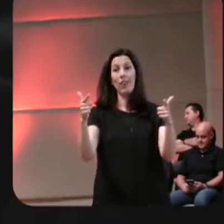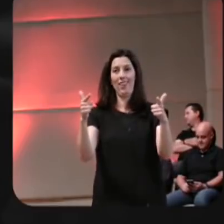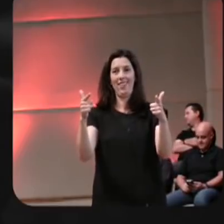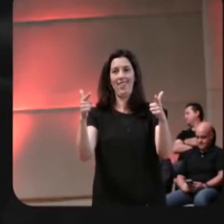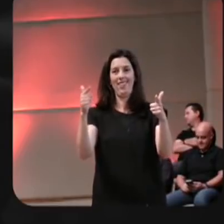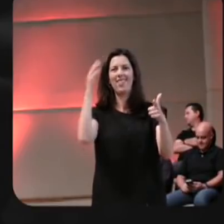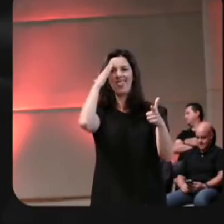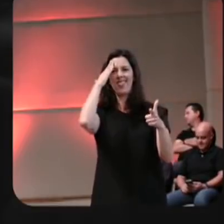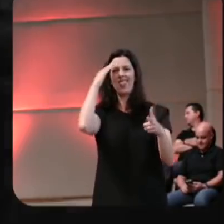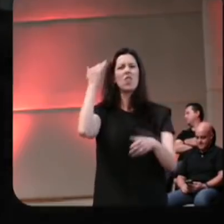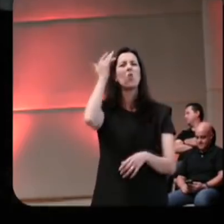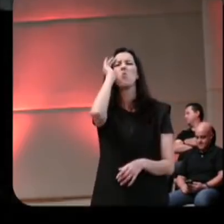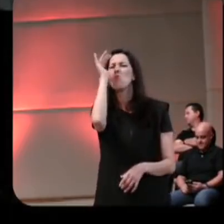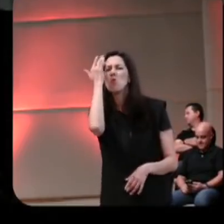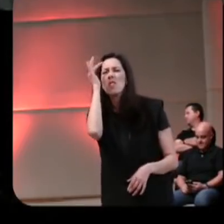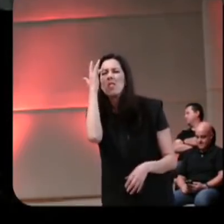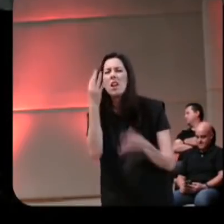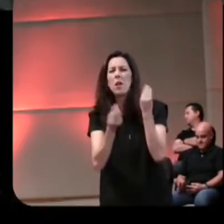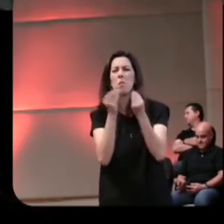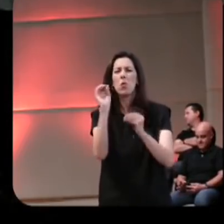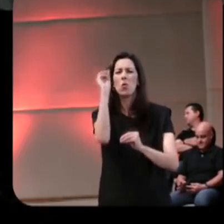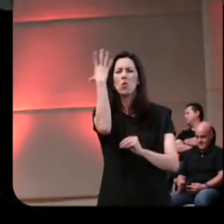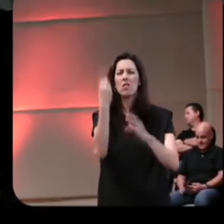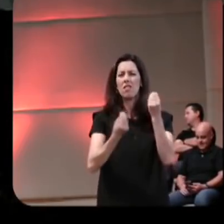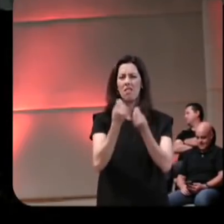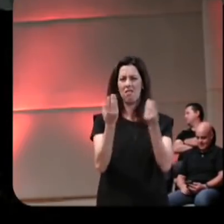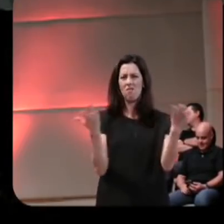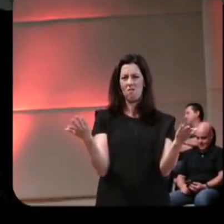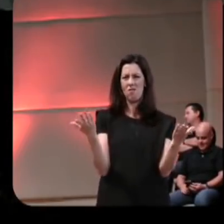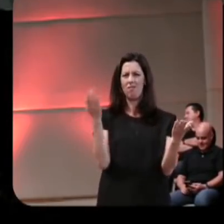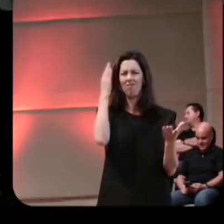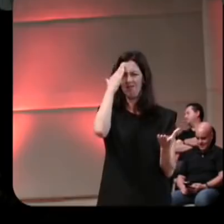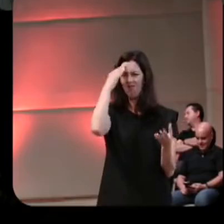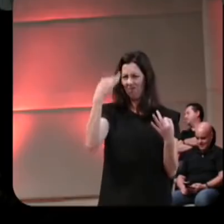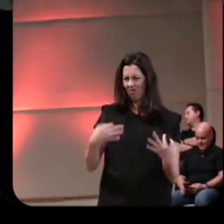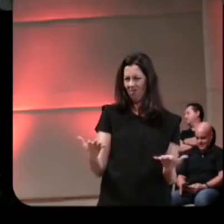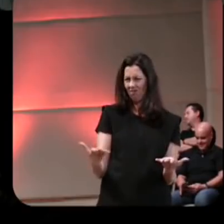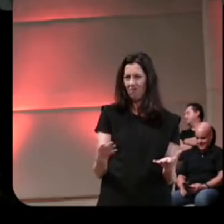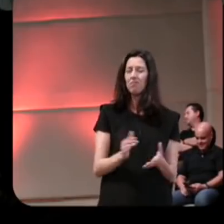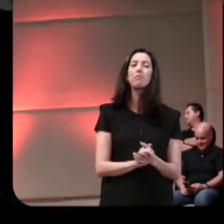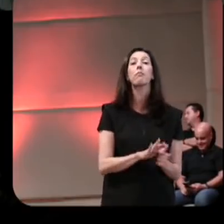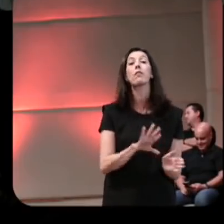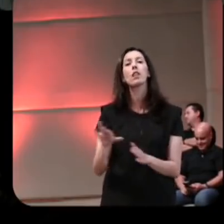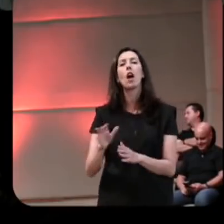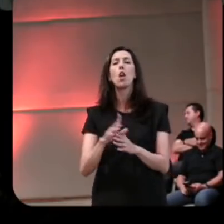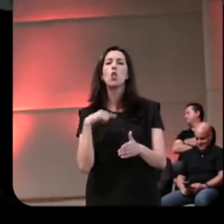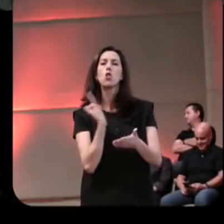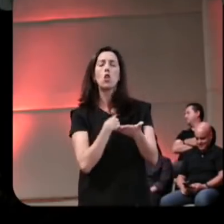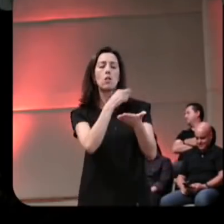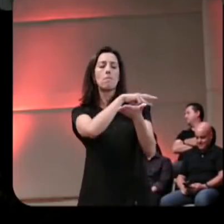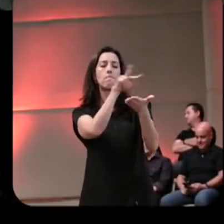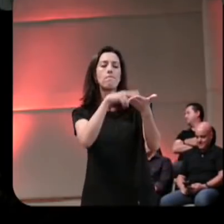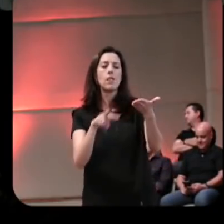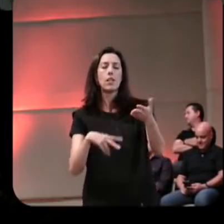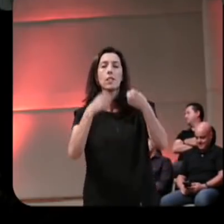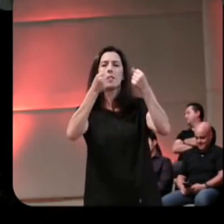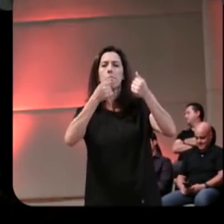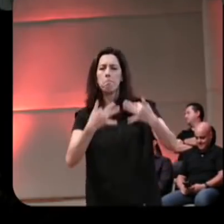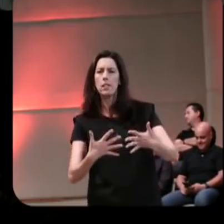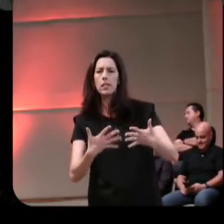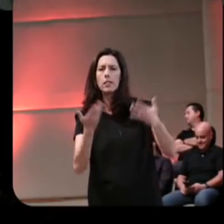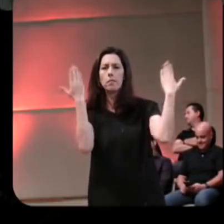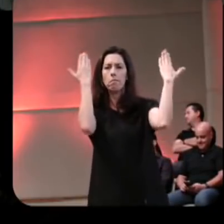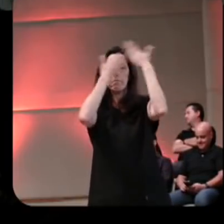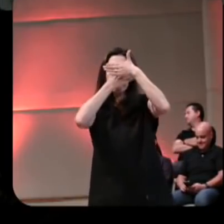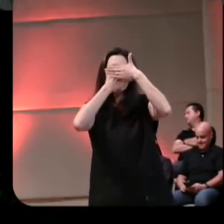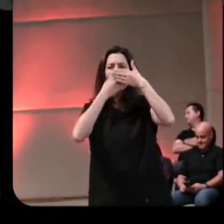acontecendo. E o texto que nós acabamos de ler é uma ilustração sobre esse fenômeno espiritual chamado cegueira